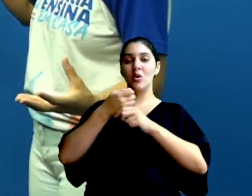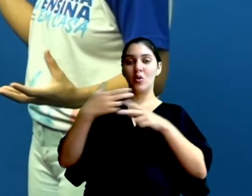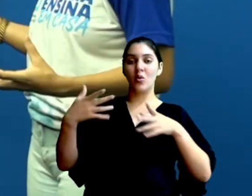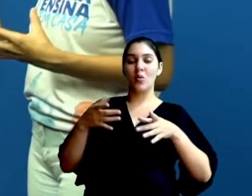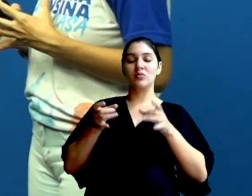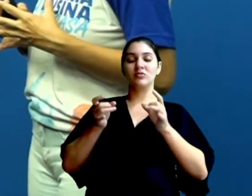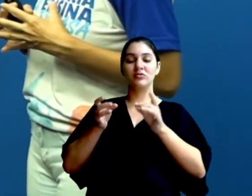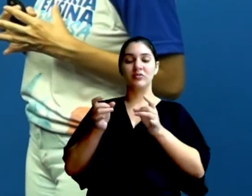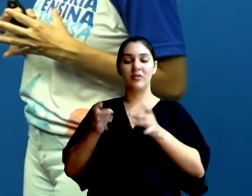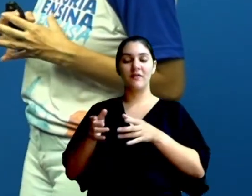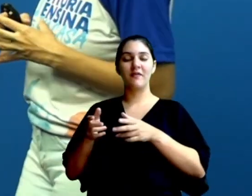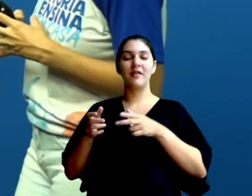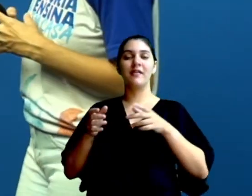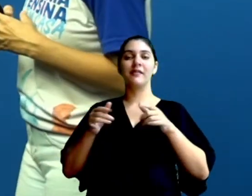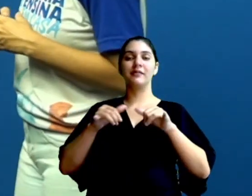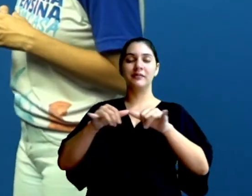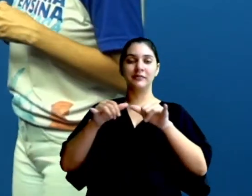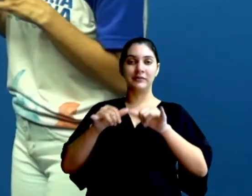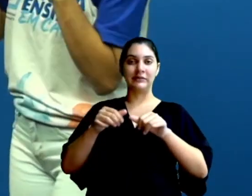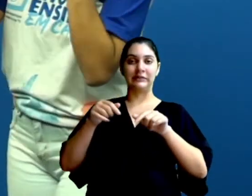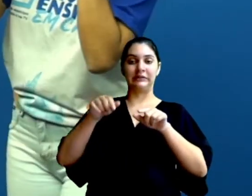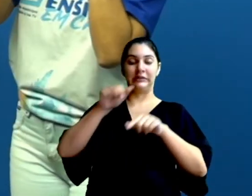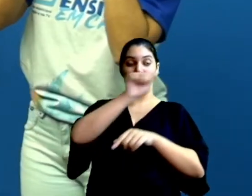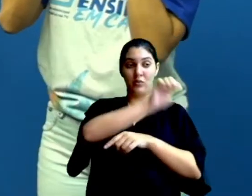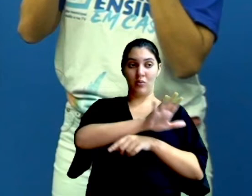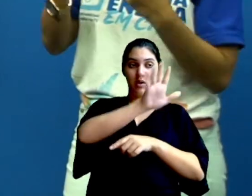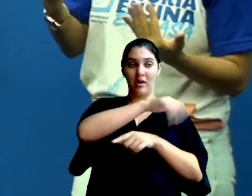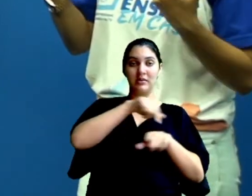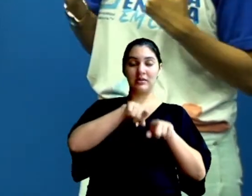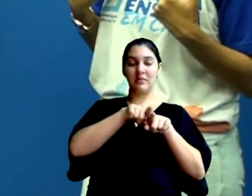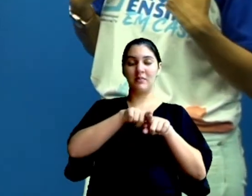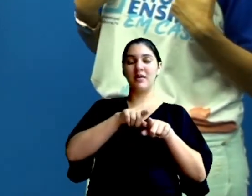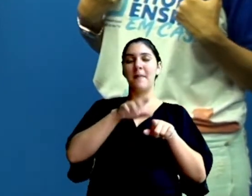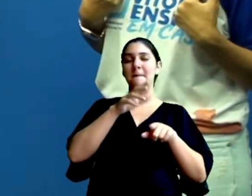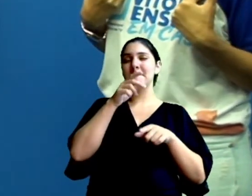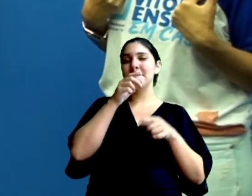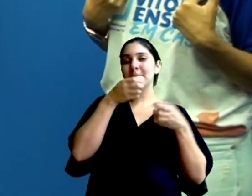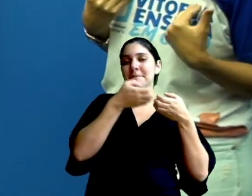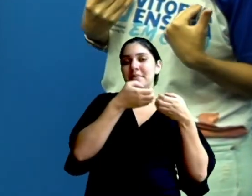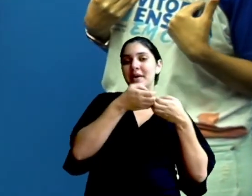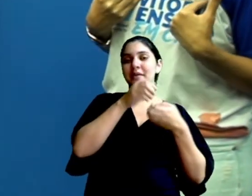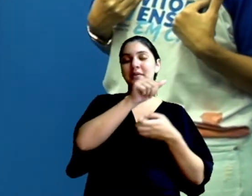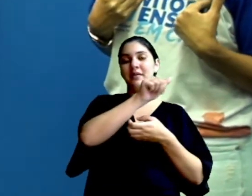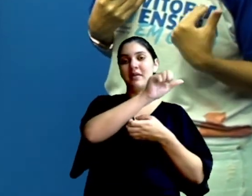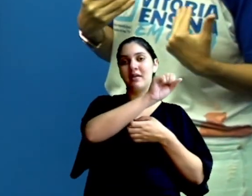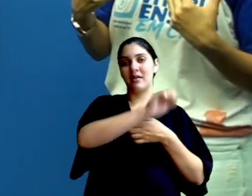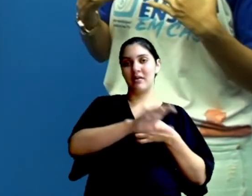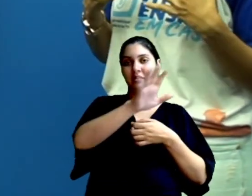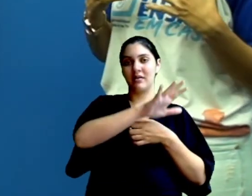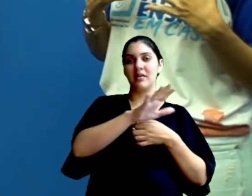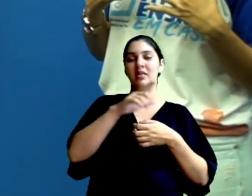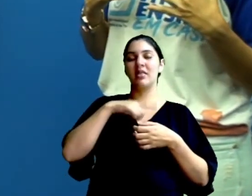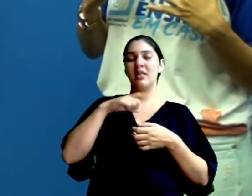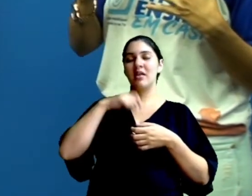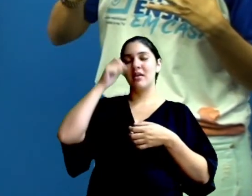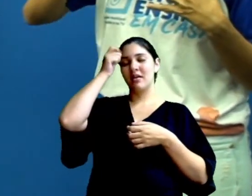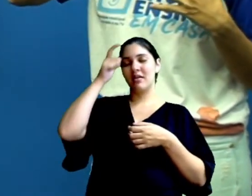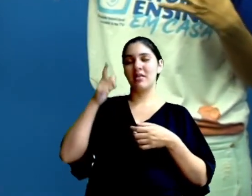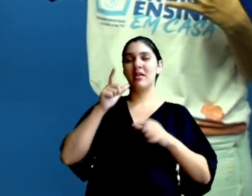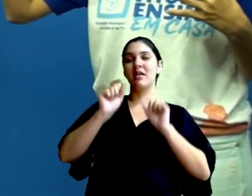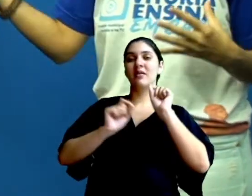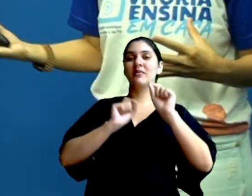com a África e parte da Ásia. Eles vão dar essa ideia do que nós conhecemos hoje